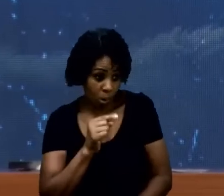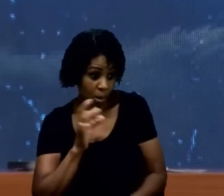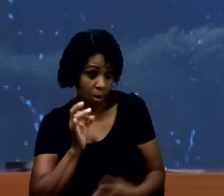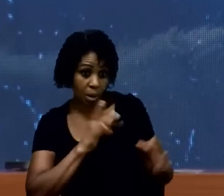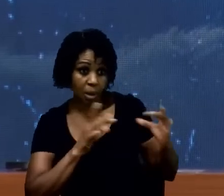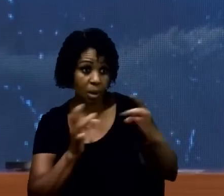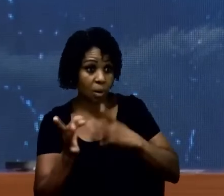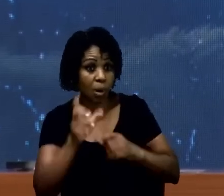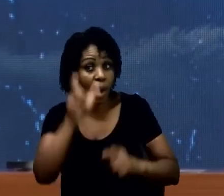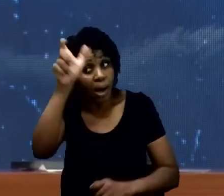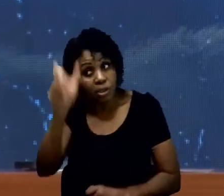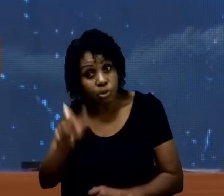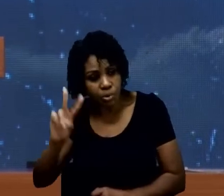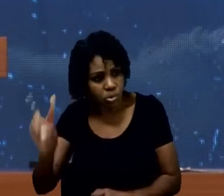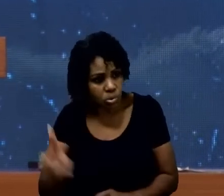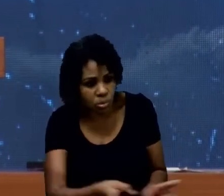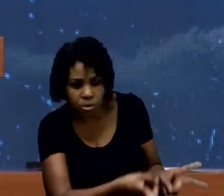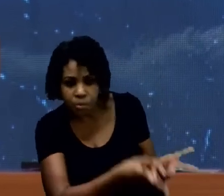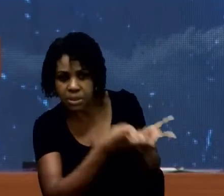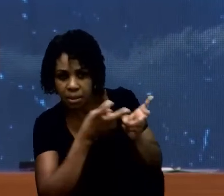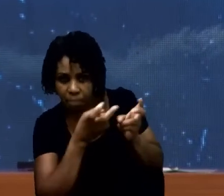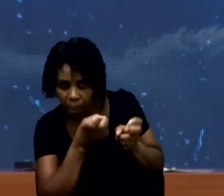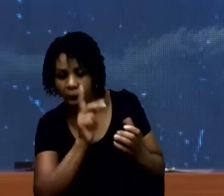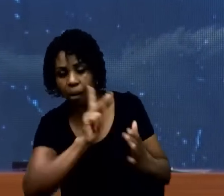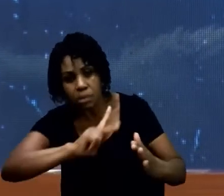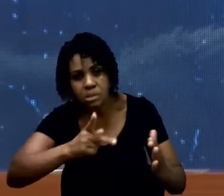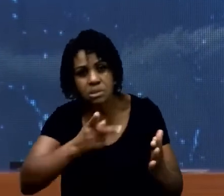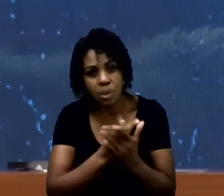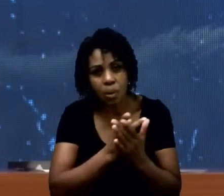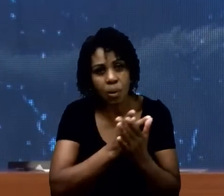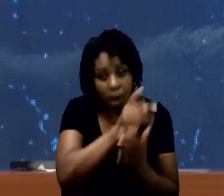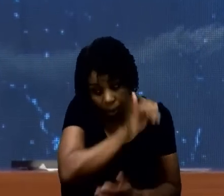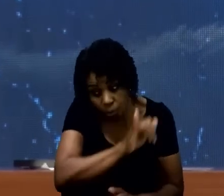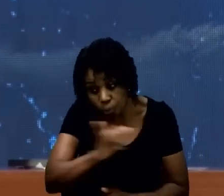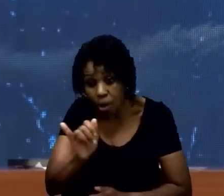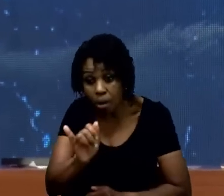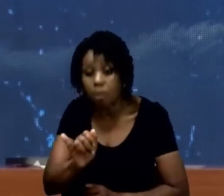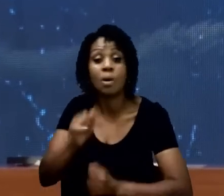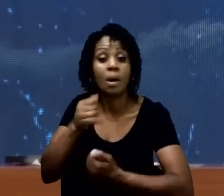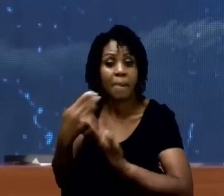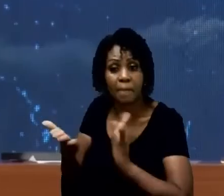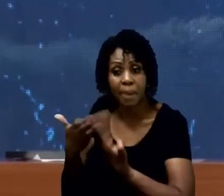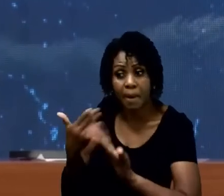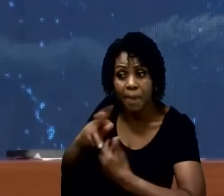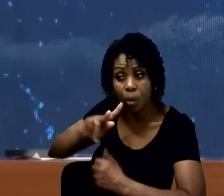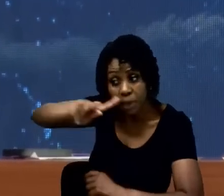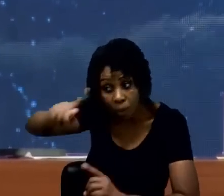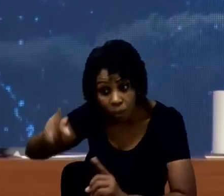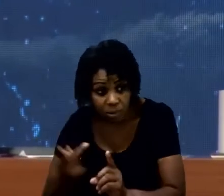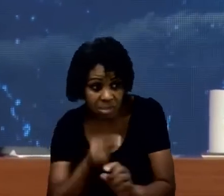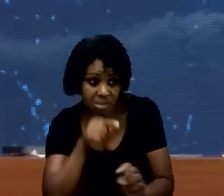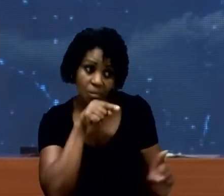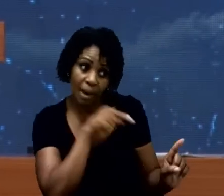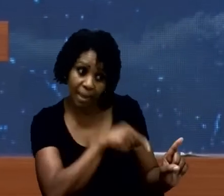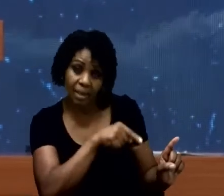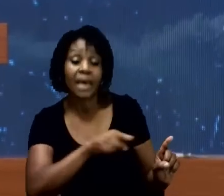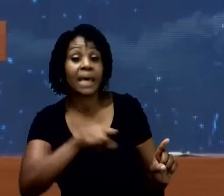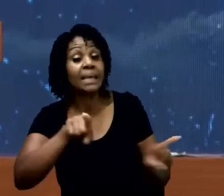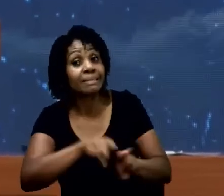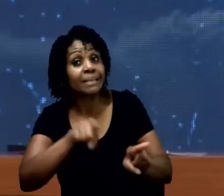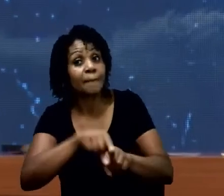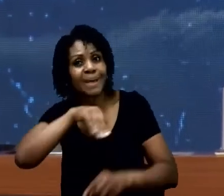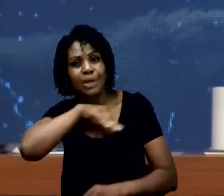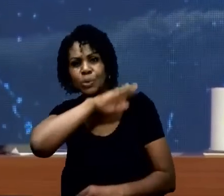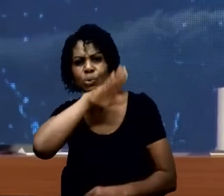Os que haviam presenciado. Os fatos. Contaram-lhe. O que acontecera. Ao endemoniado. E acerca dos porcos.